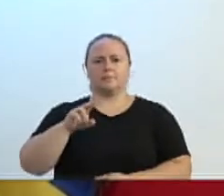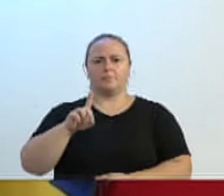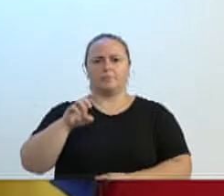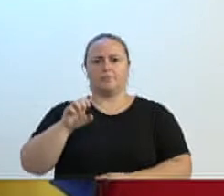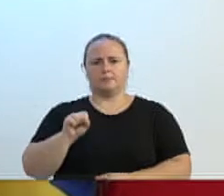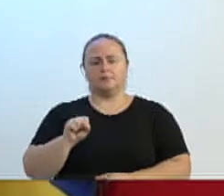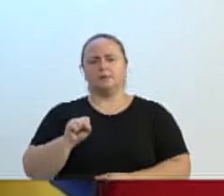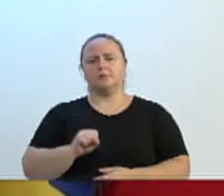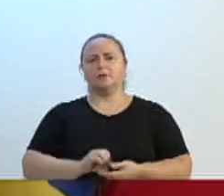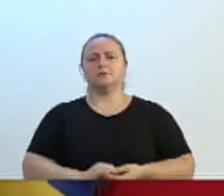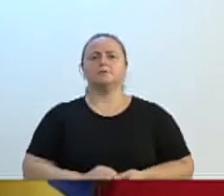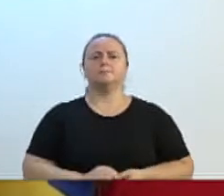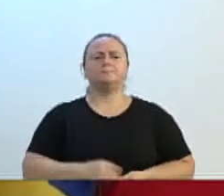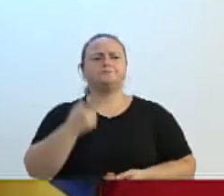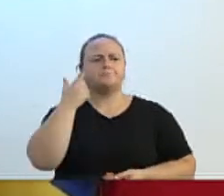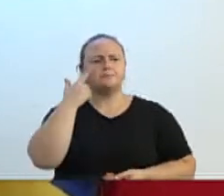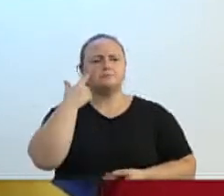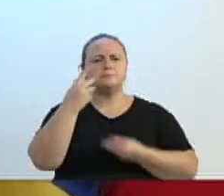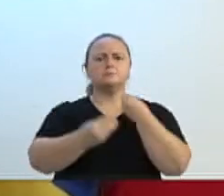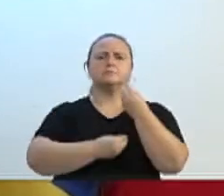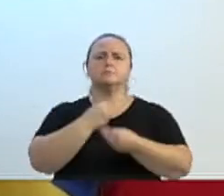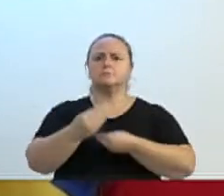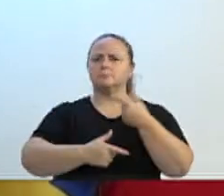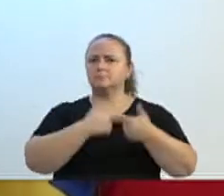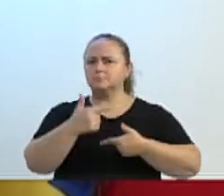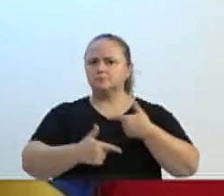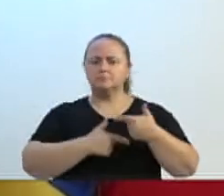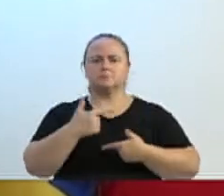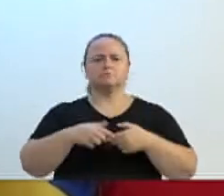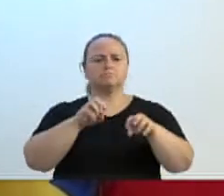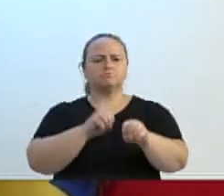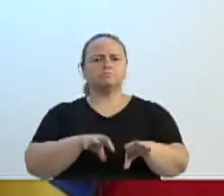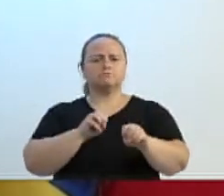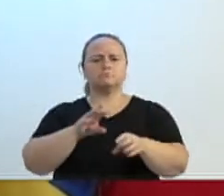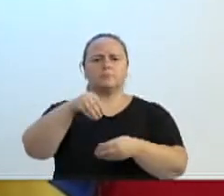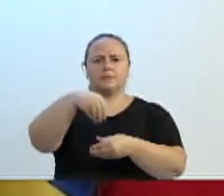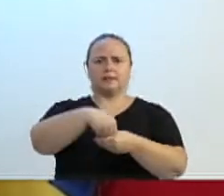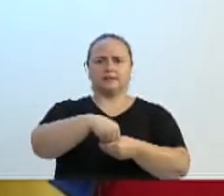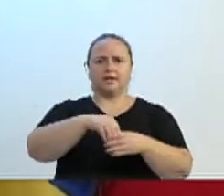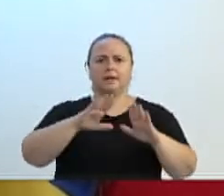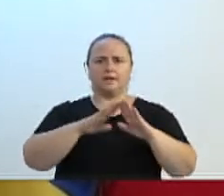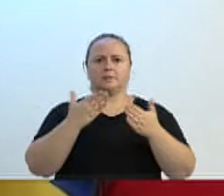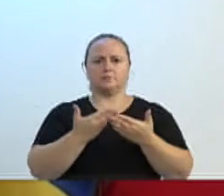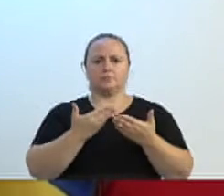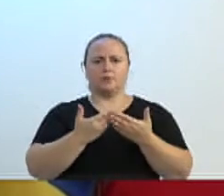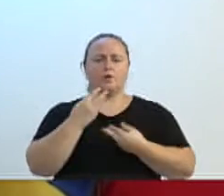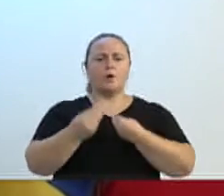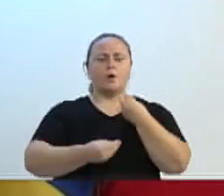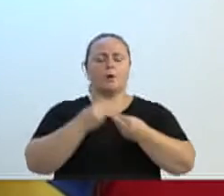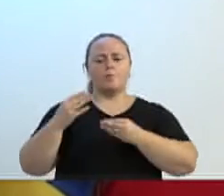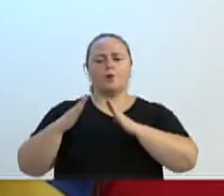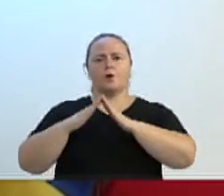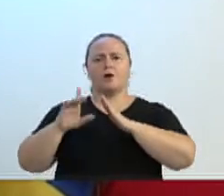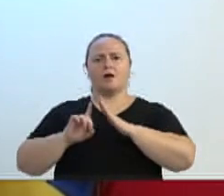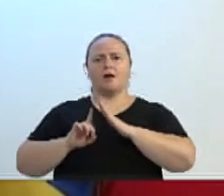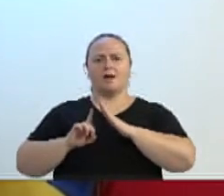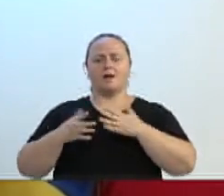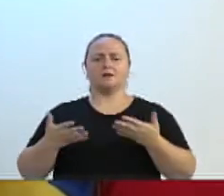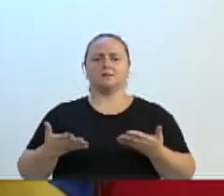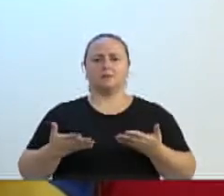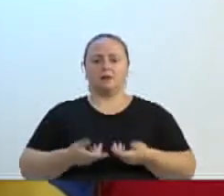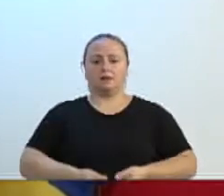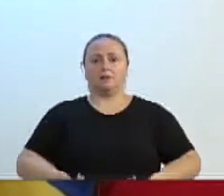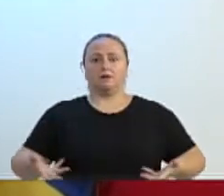os trabalhadores, educadores sociais estão com as crianças abrigadas em suas casas, com um gasto